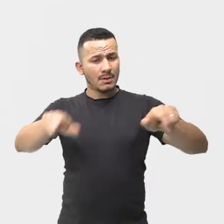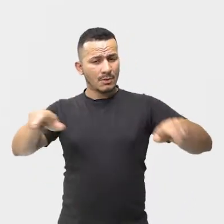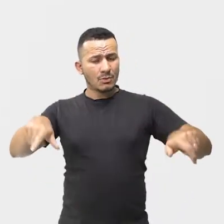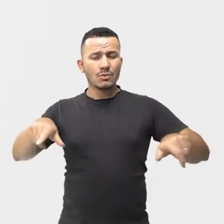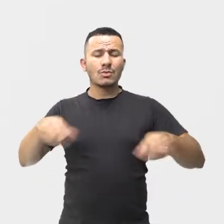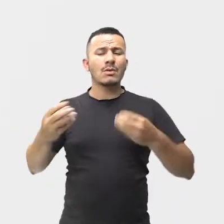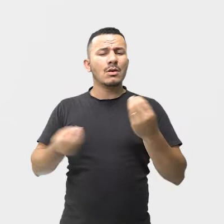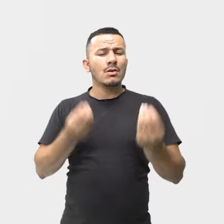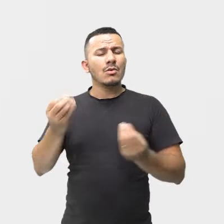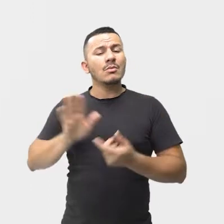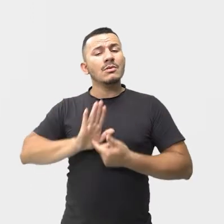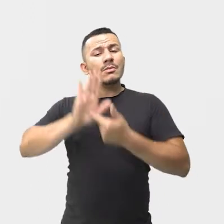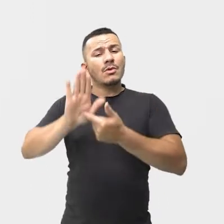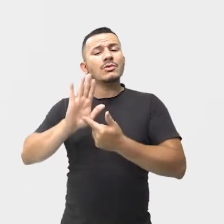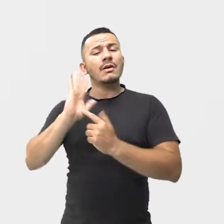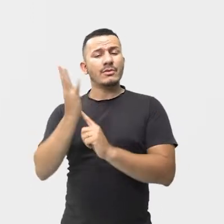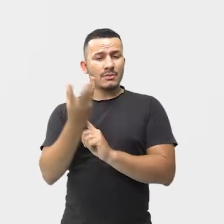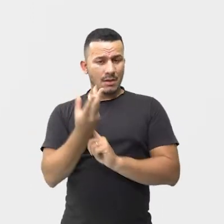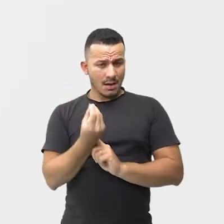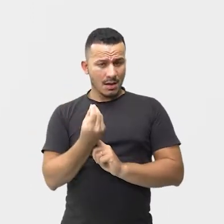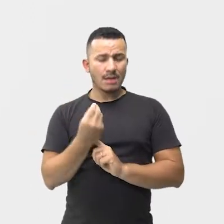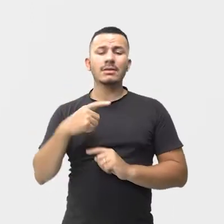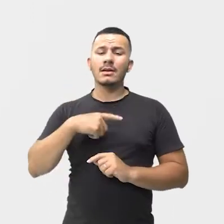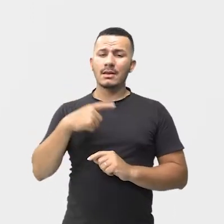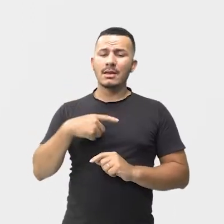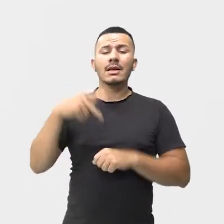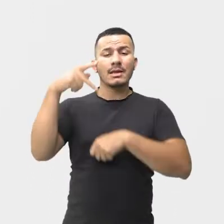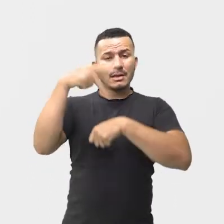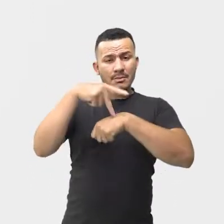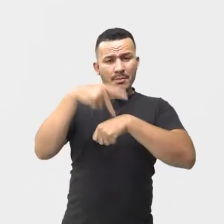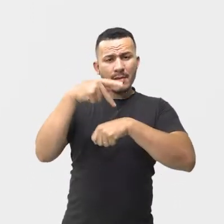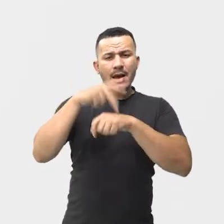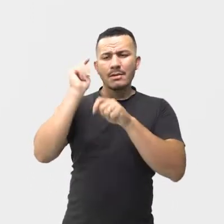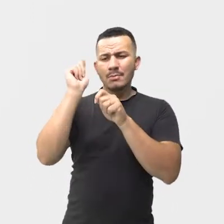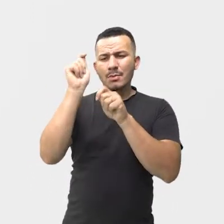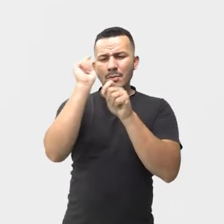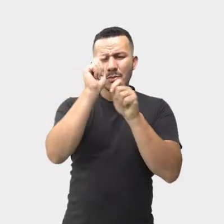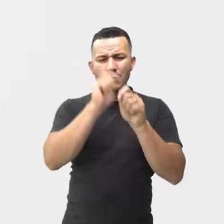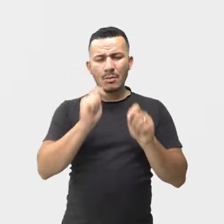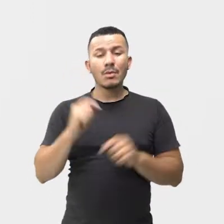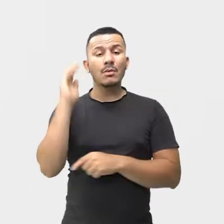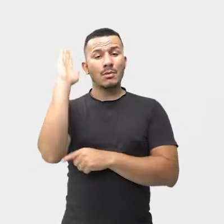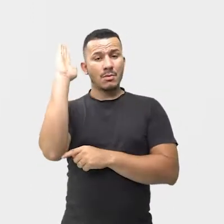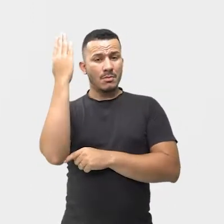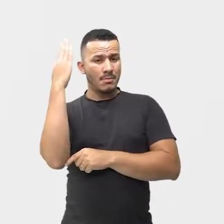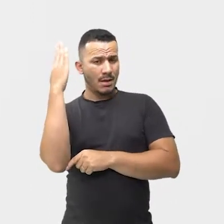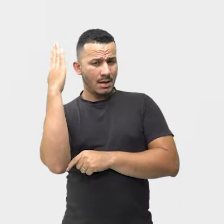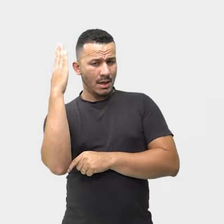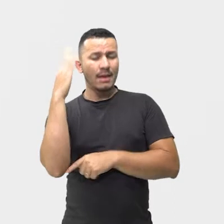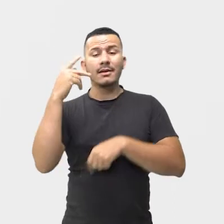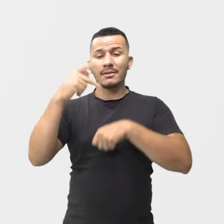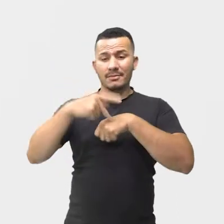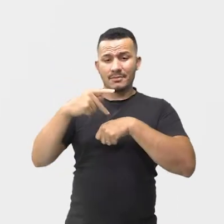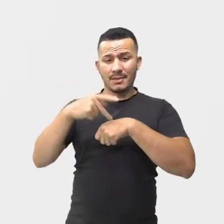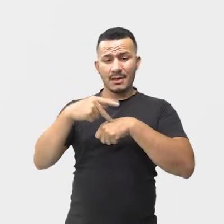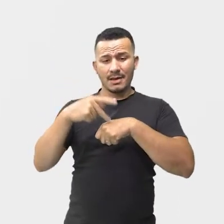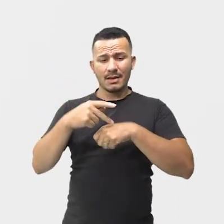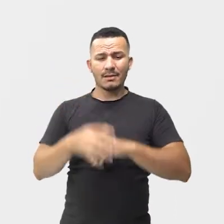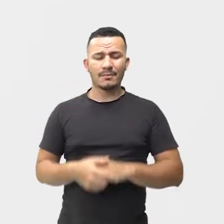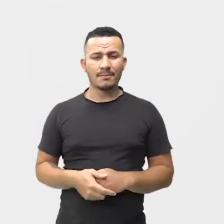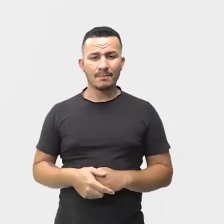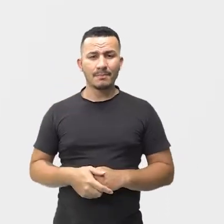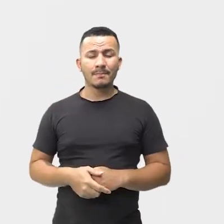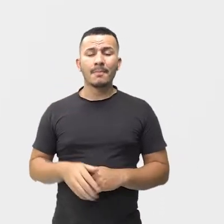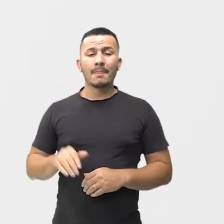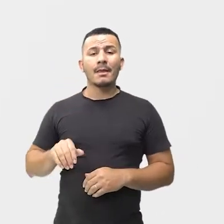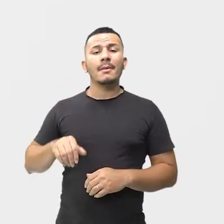por meio de esculturas em madeira, osso e pedra. A ausência de figuras masculinas,